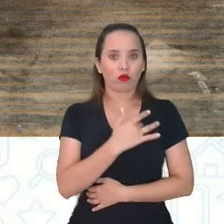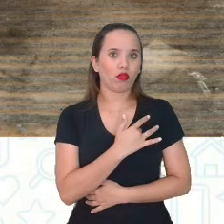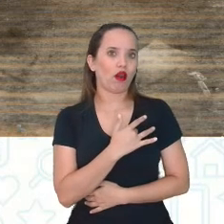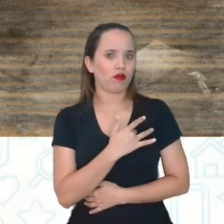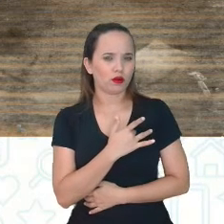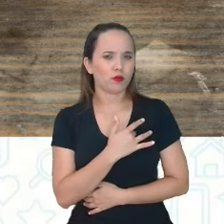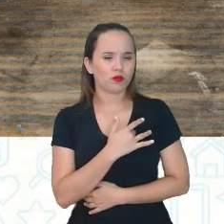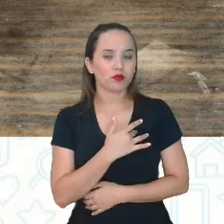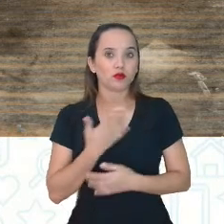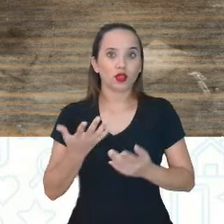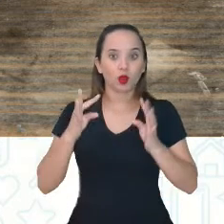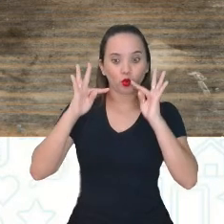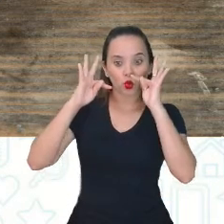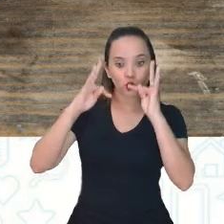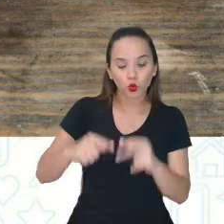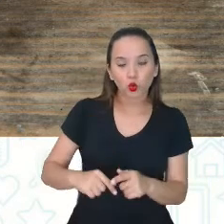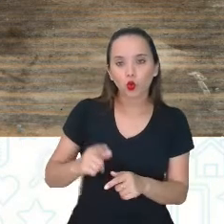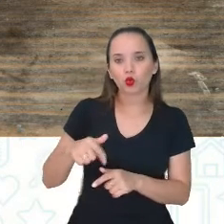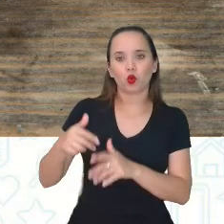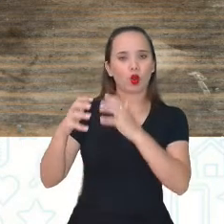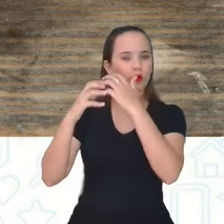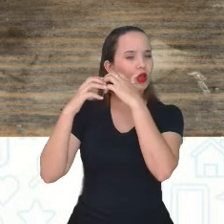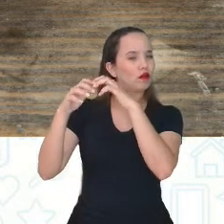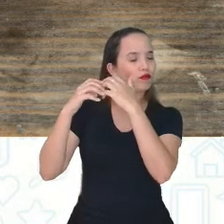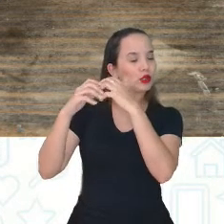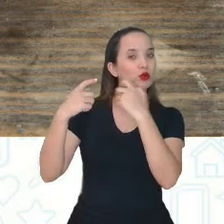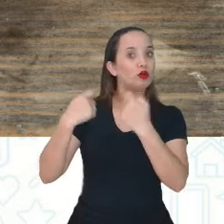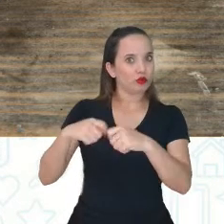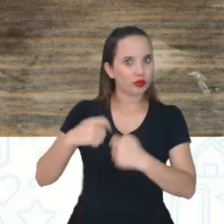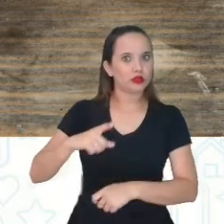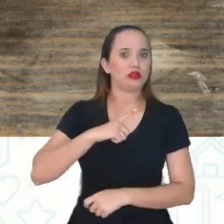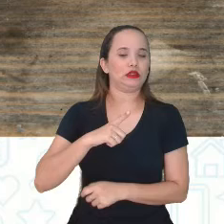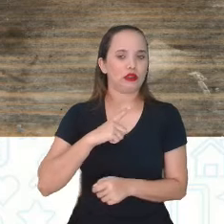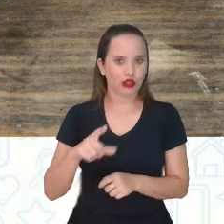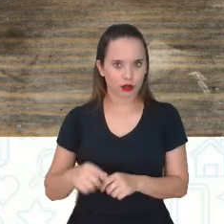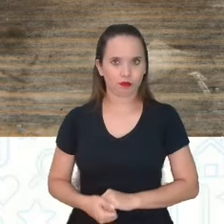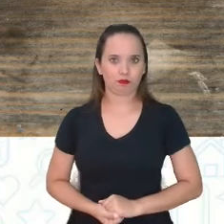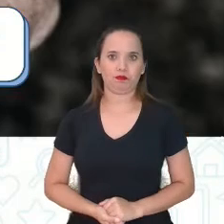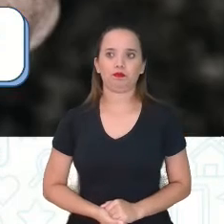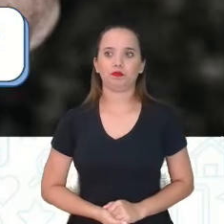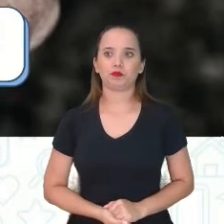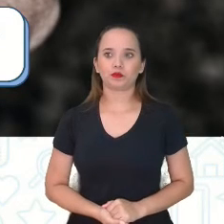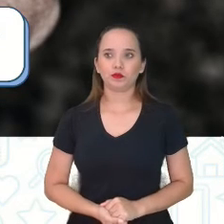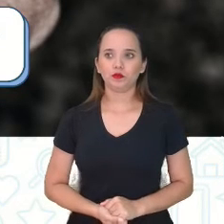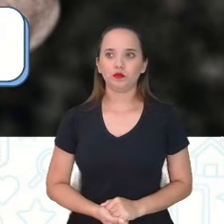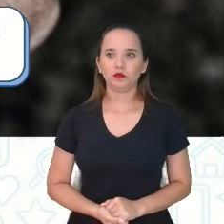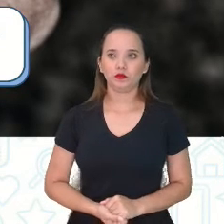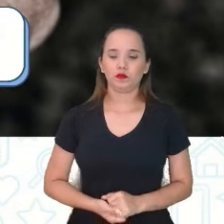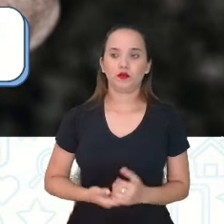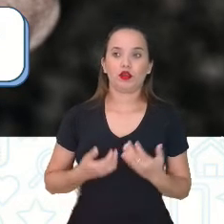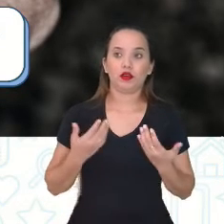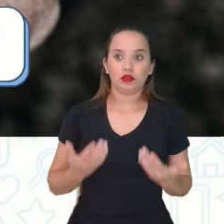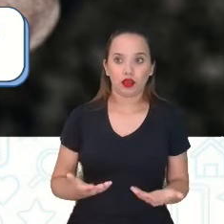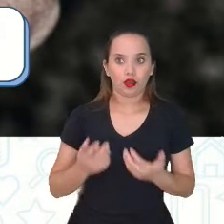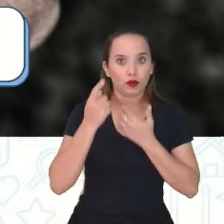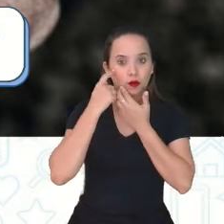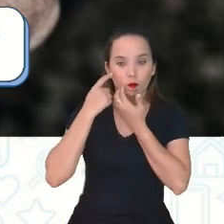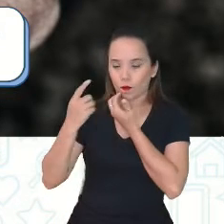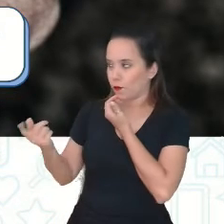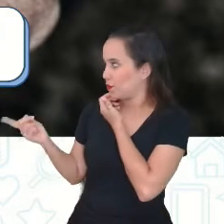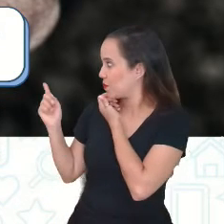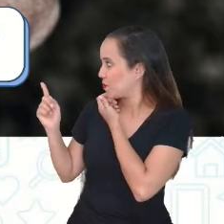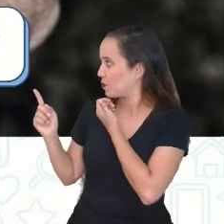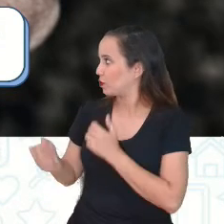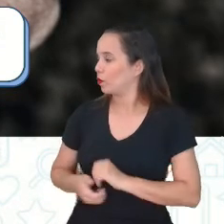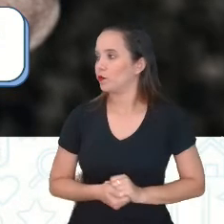isso é uma reflexão que a gente pode trazer aqui e fazer, certo? E aí, ó, embora tenha